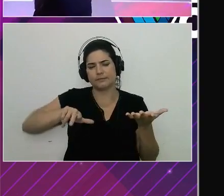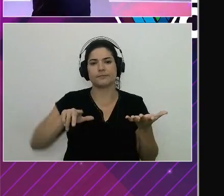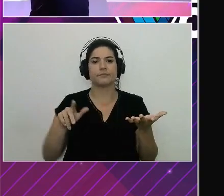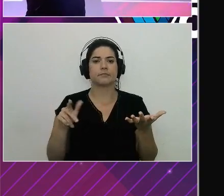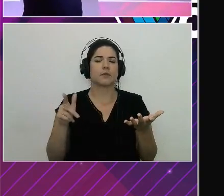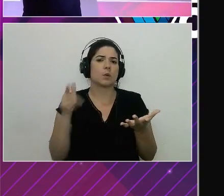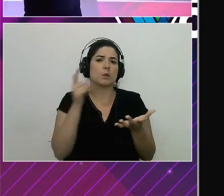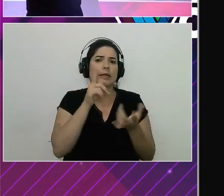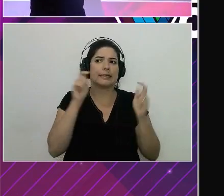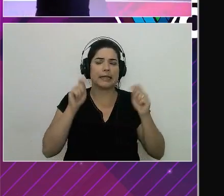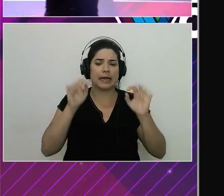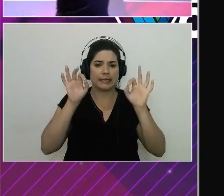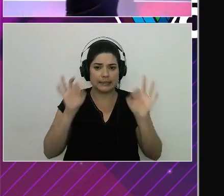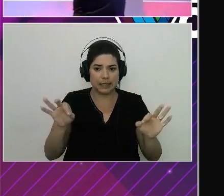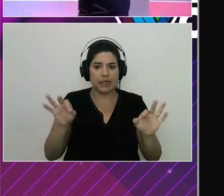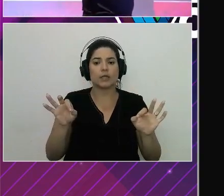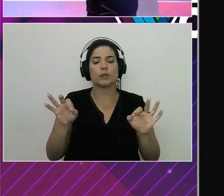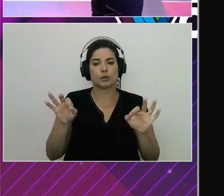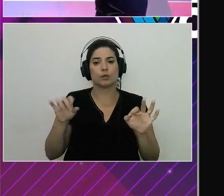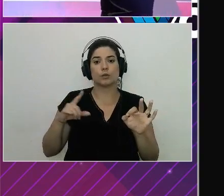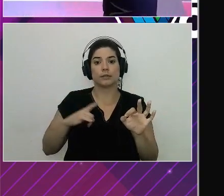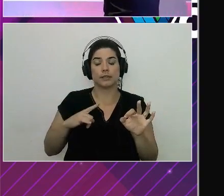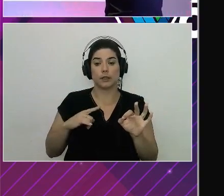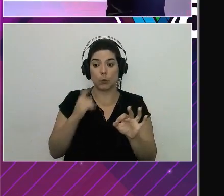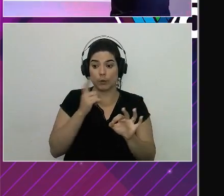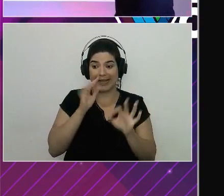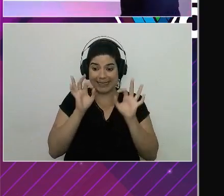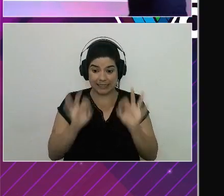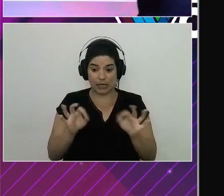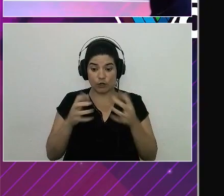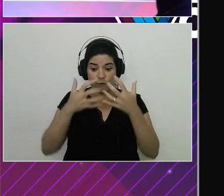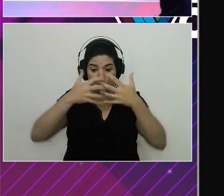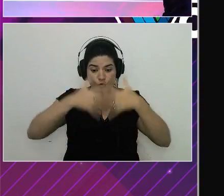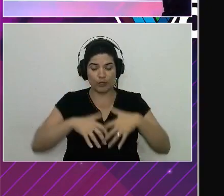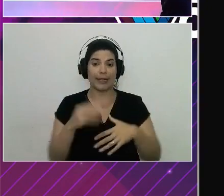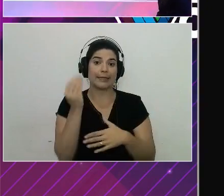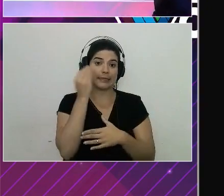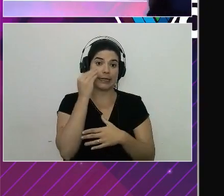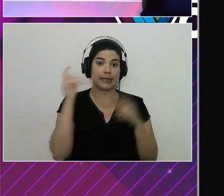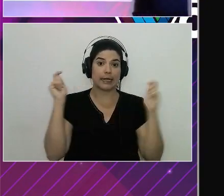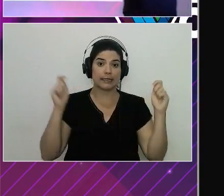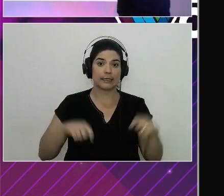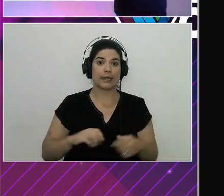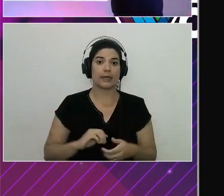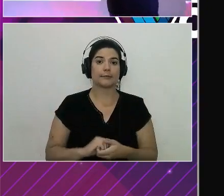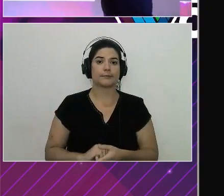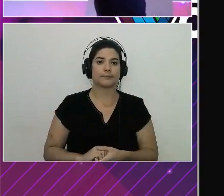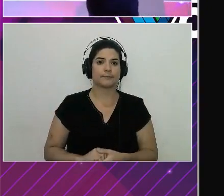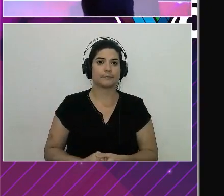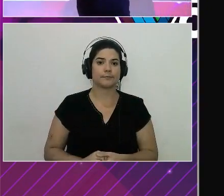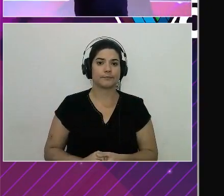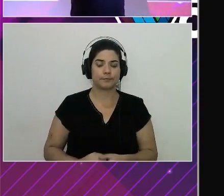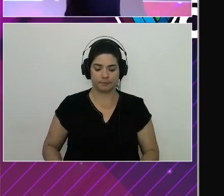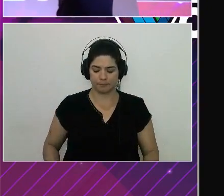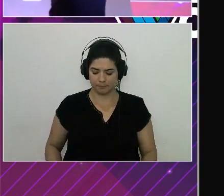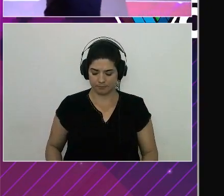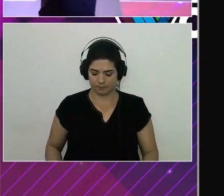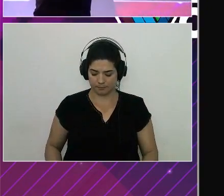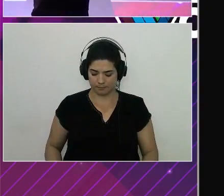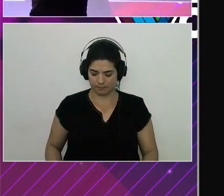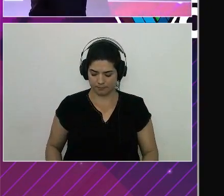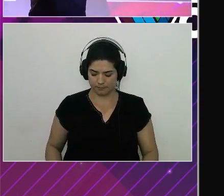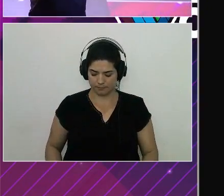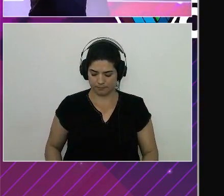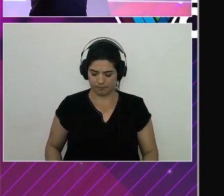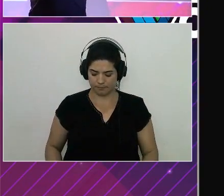essas comunicações estejam correndo de forma correta, que eu consiga testar elas? Como é que eu faço para verificar